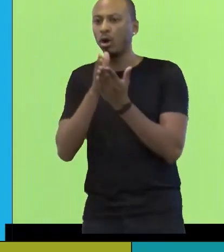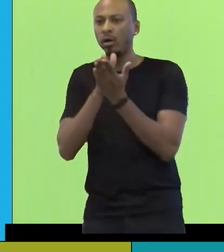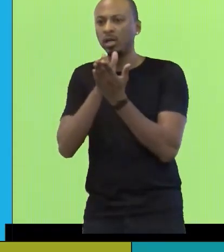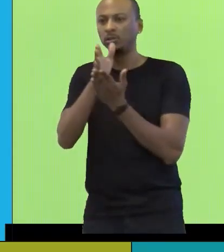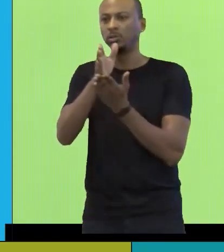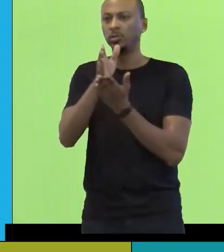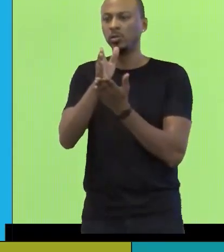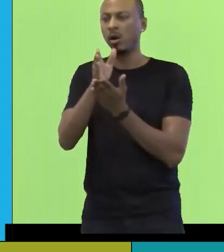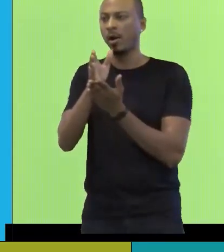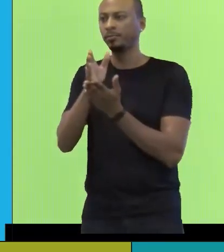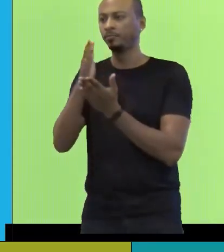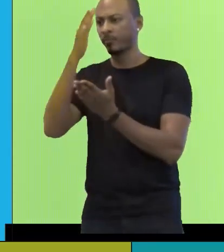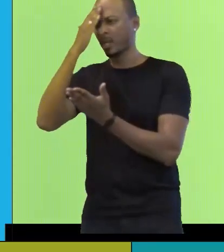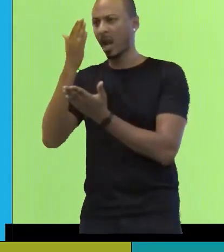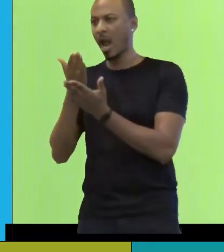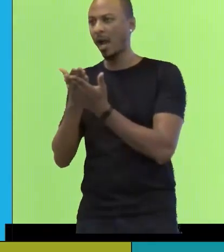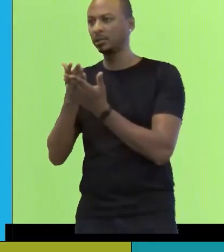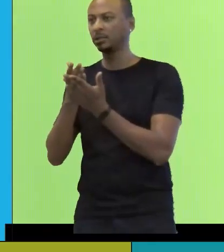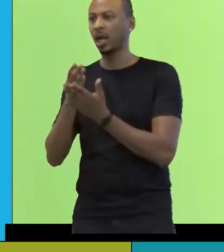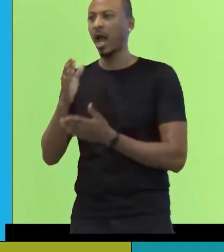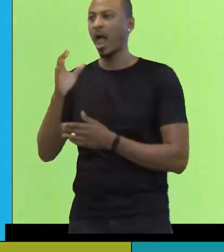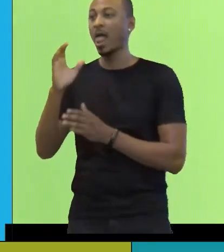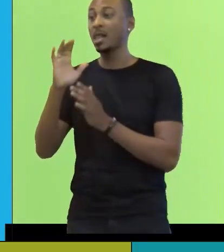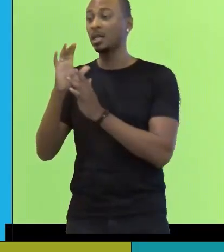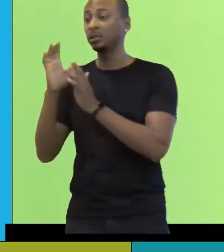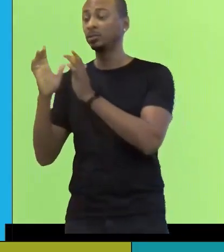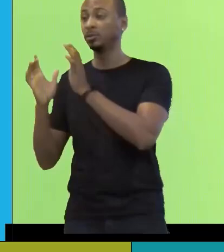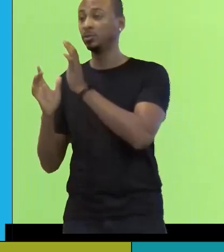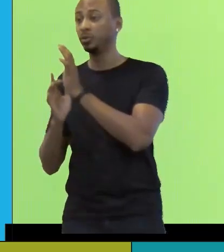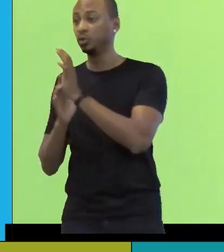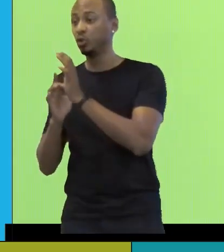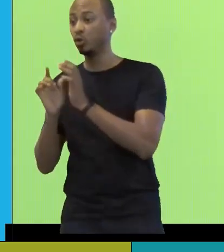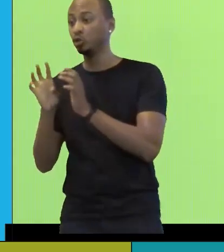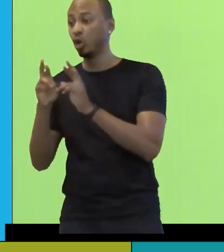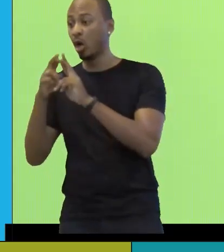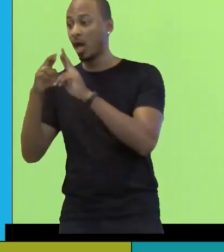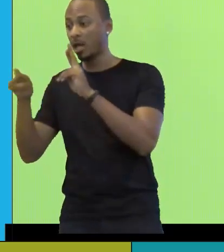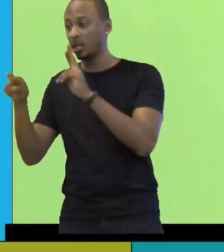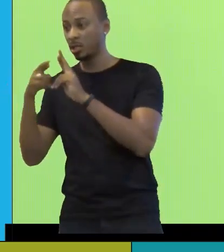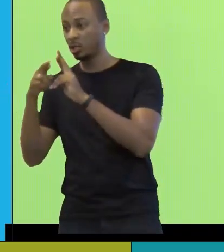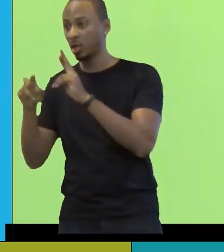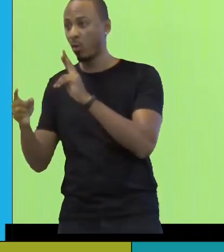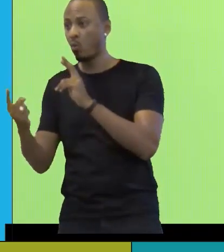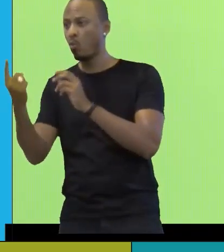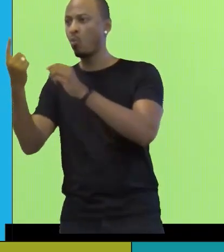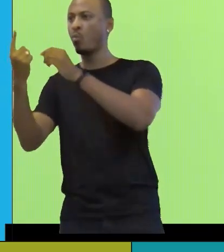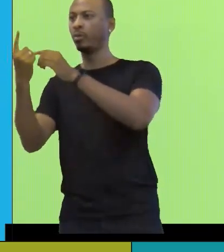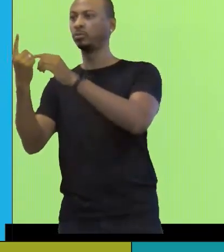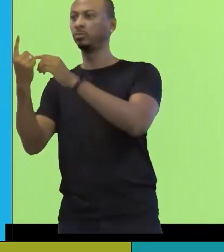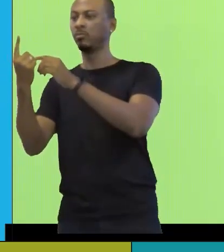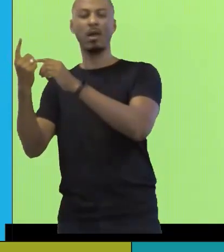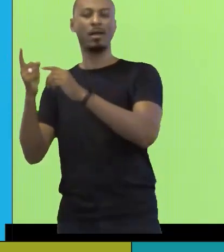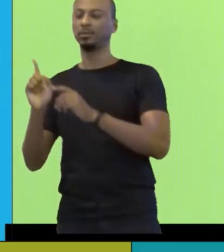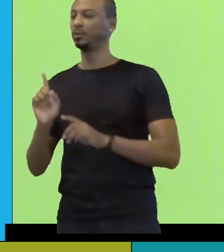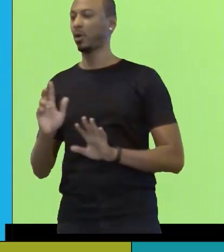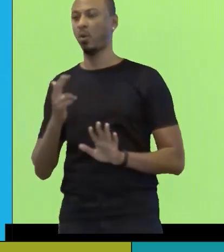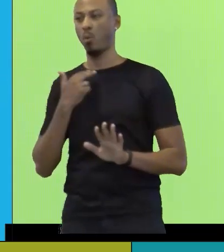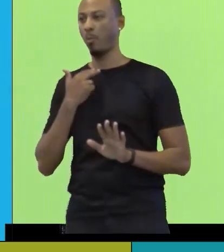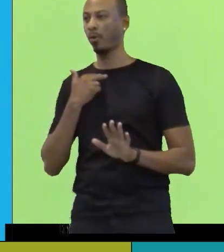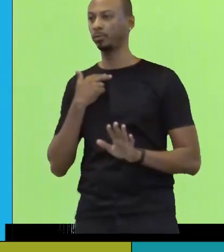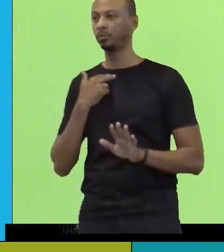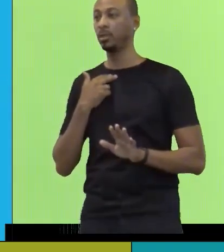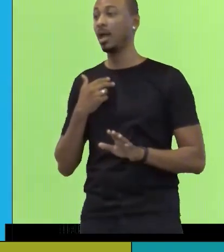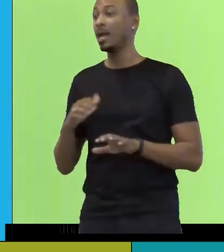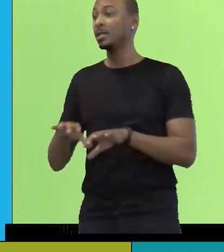outras religiões enquanto presidente da república? Não. Ele tem que separar isso, vocês estão entendendo? Ele pode ser cristão,